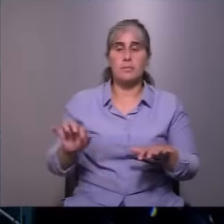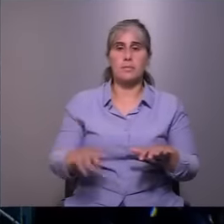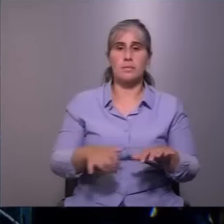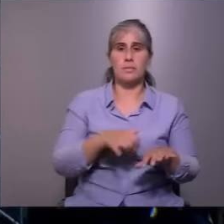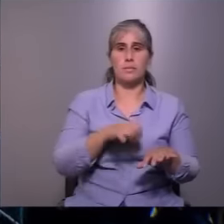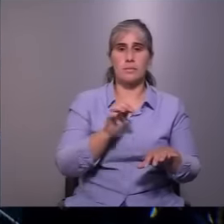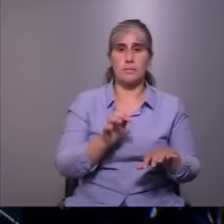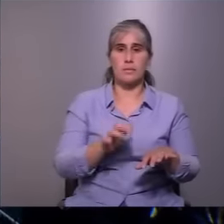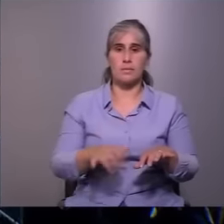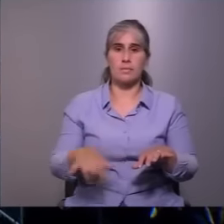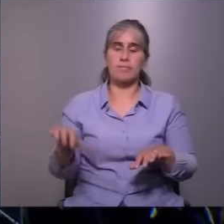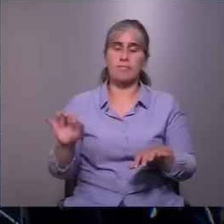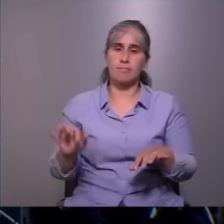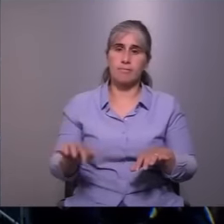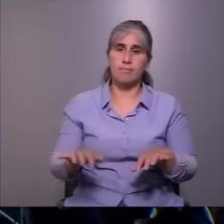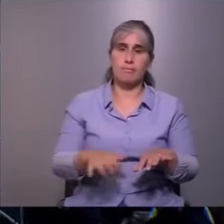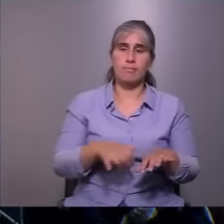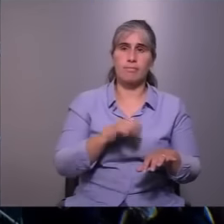pé.